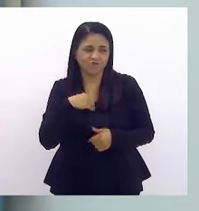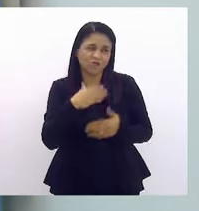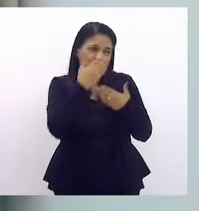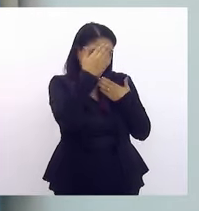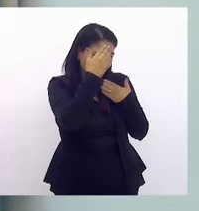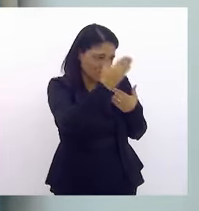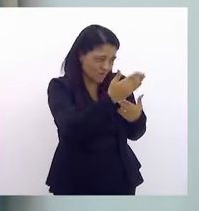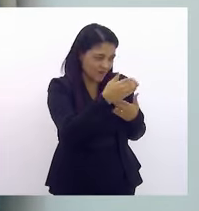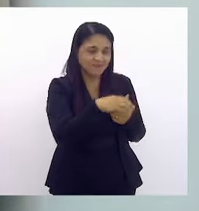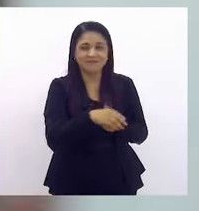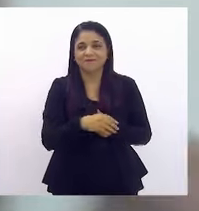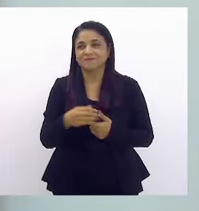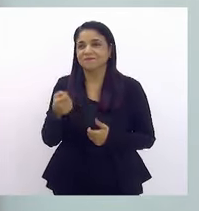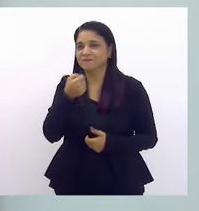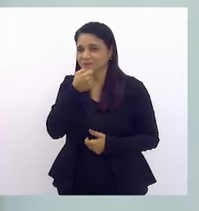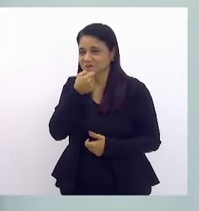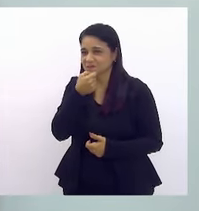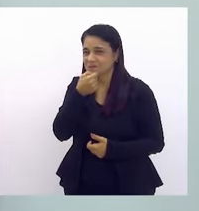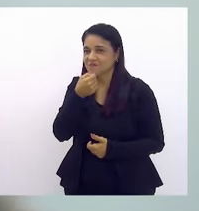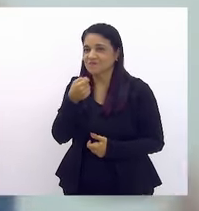Alô? Tá,